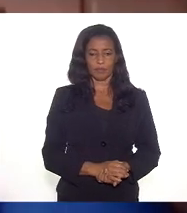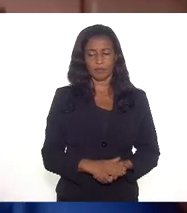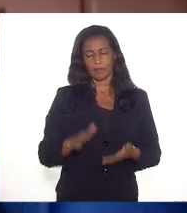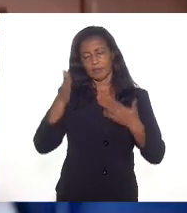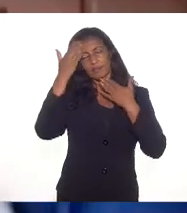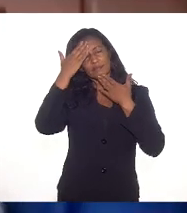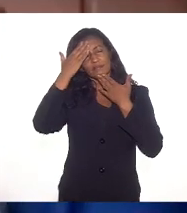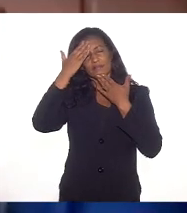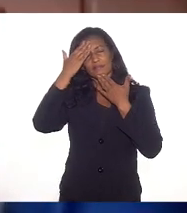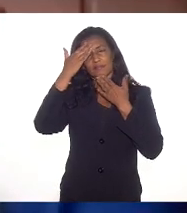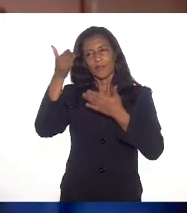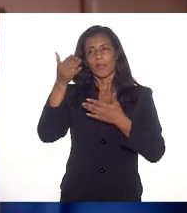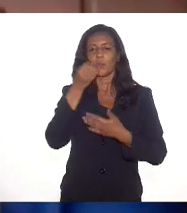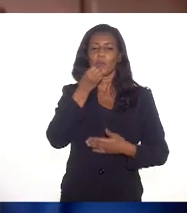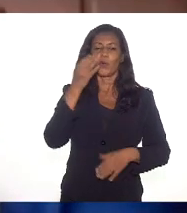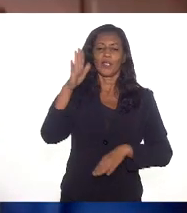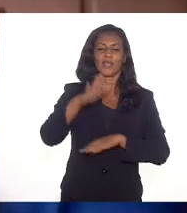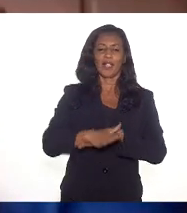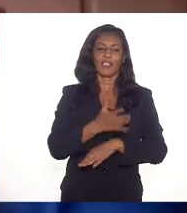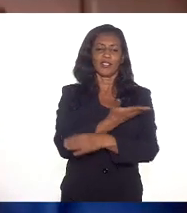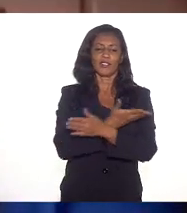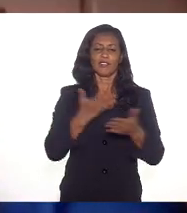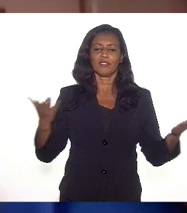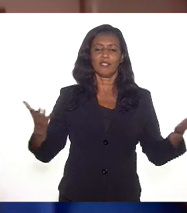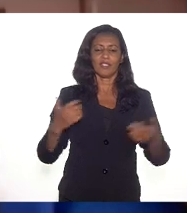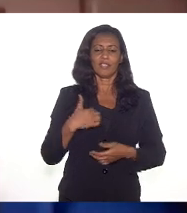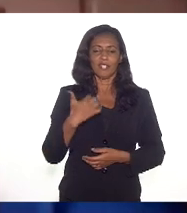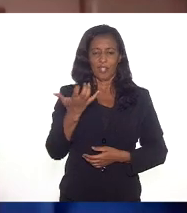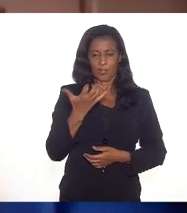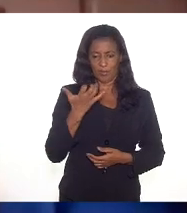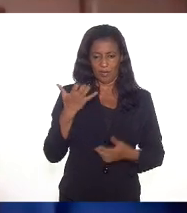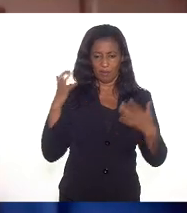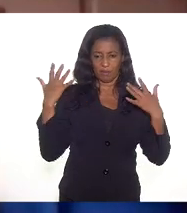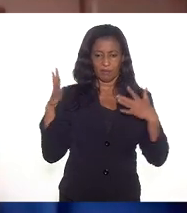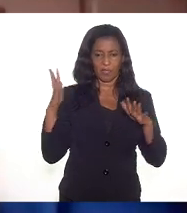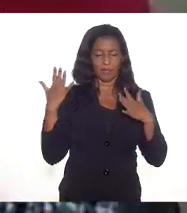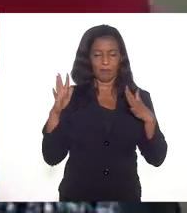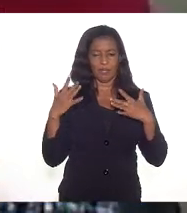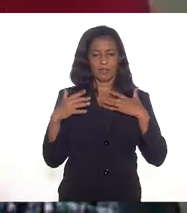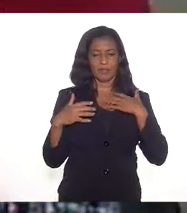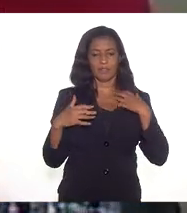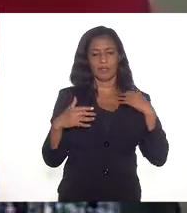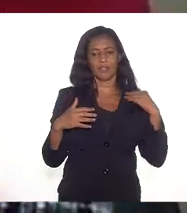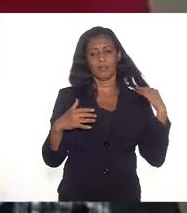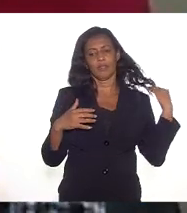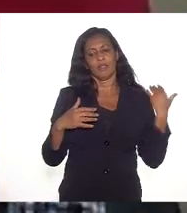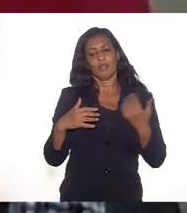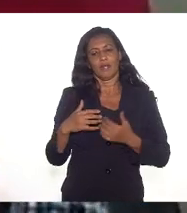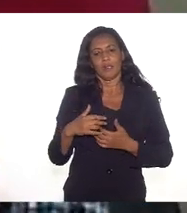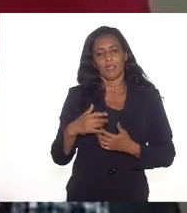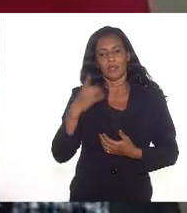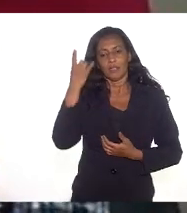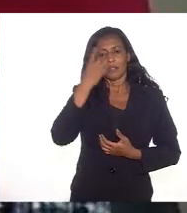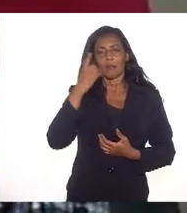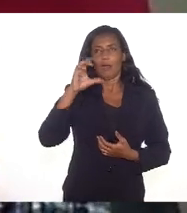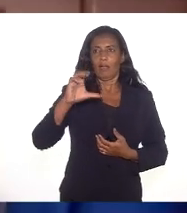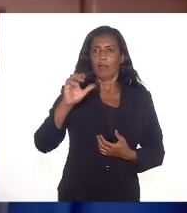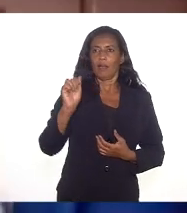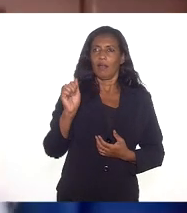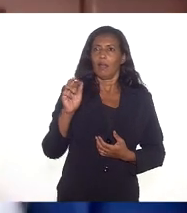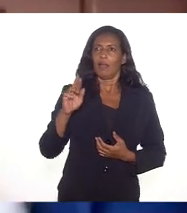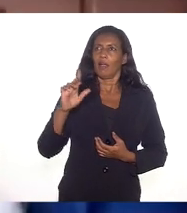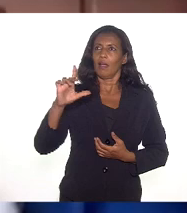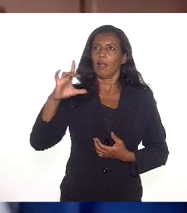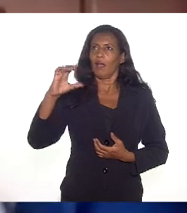presidenta. Boa tarde a todos e todas. Eu quero aqui parabenizar ao deputado Carlos Mink pela iniciativa,